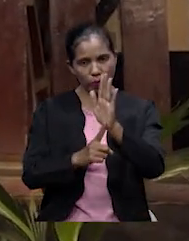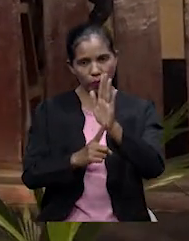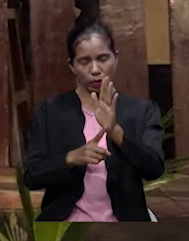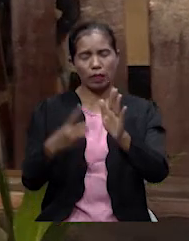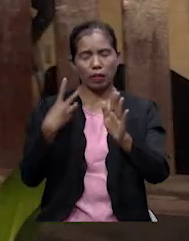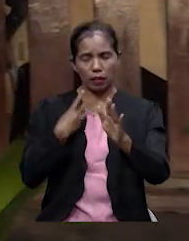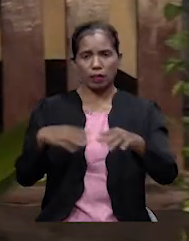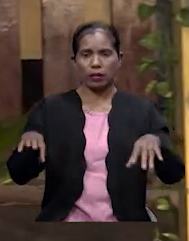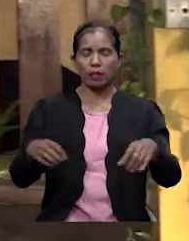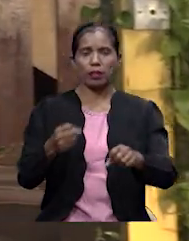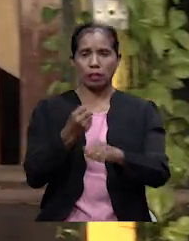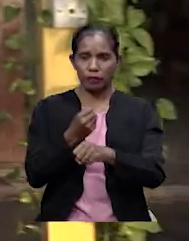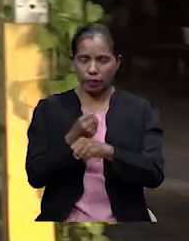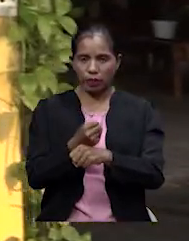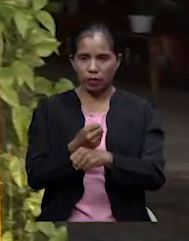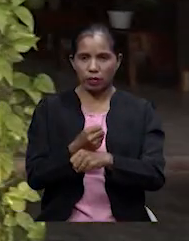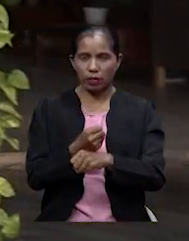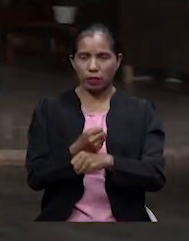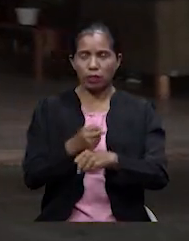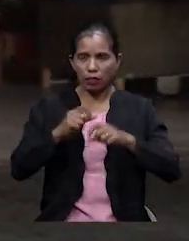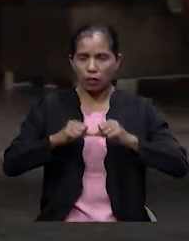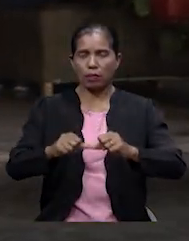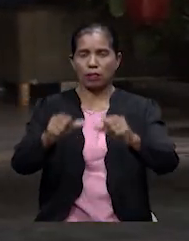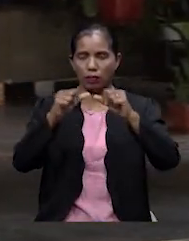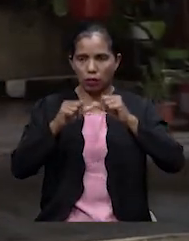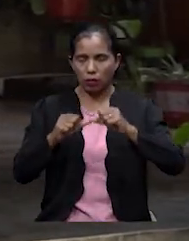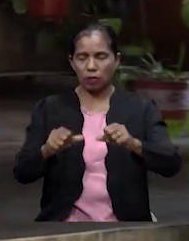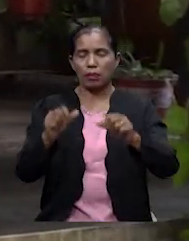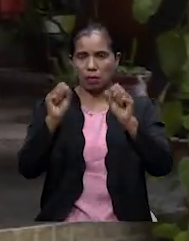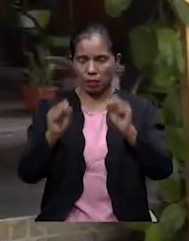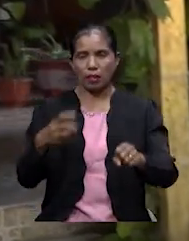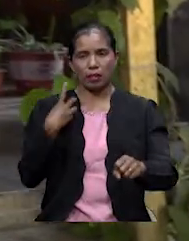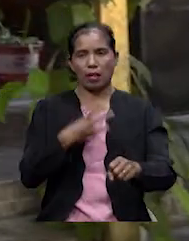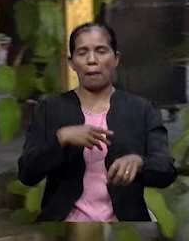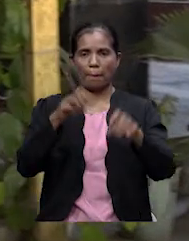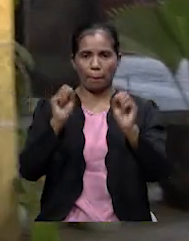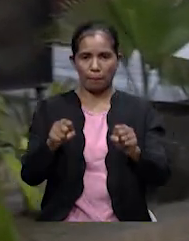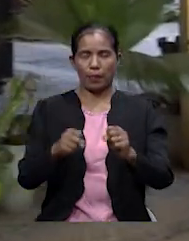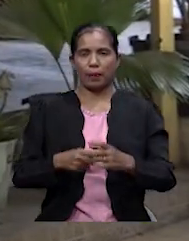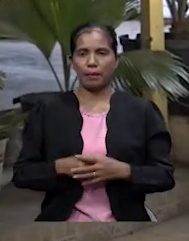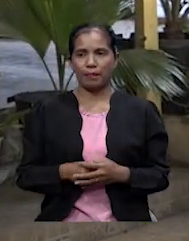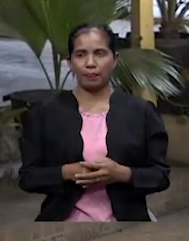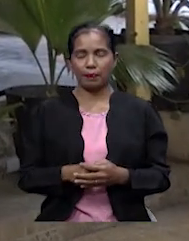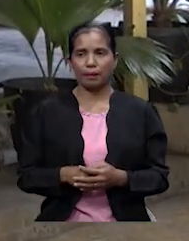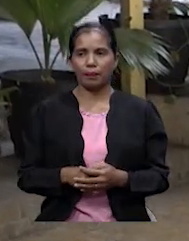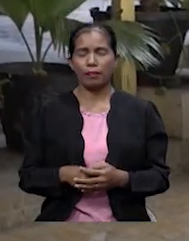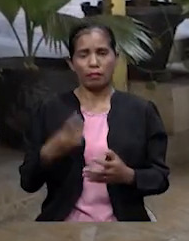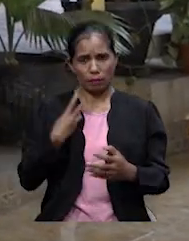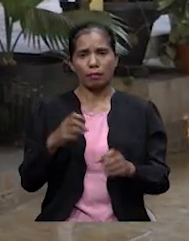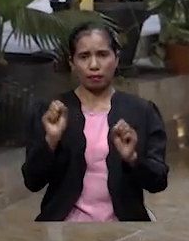esforço na fati, esforço o dia, e de nós, belé. E de belé, Duni.